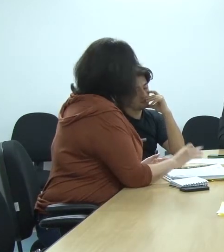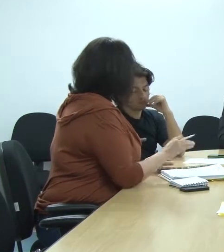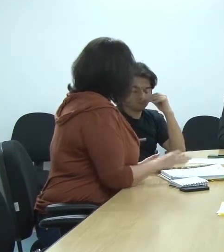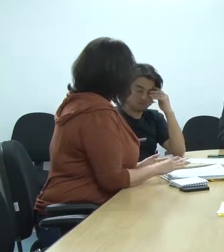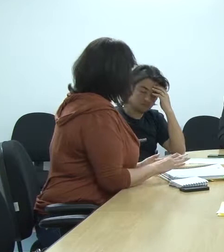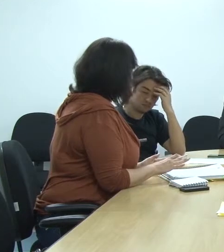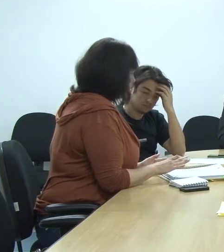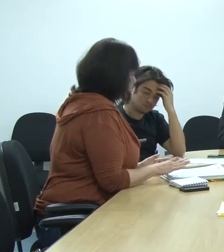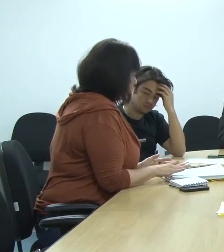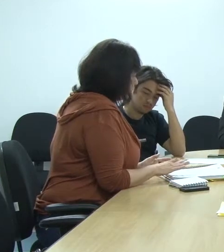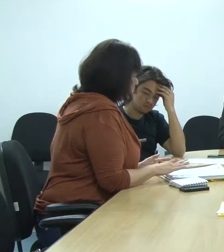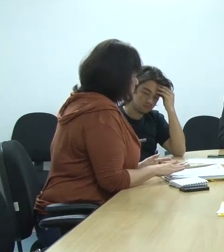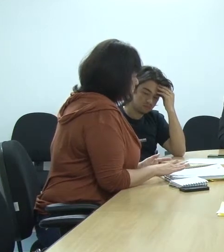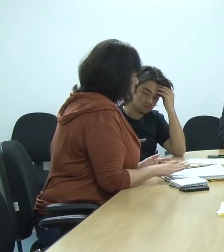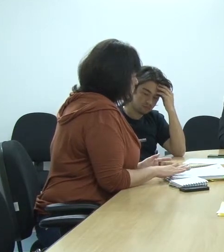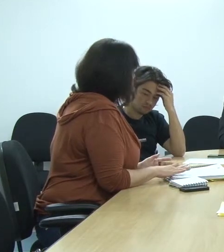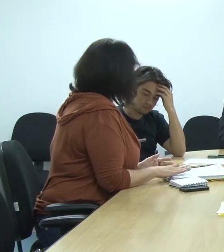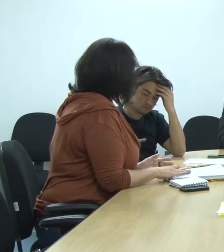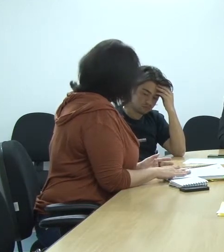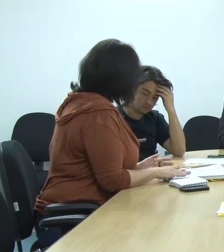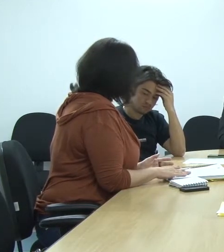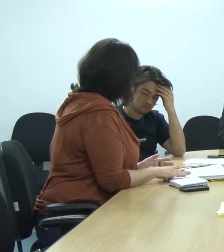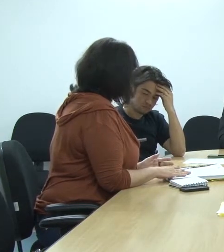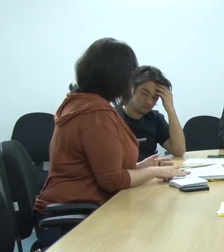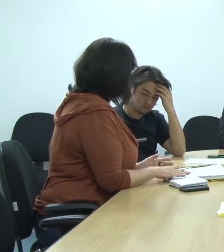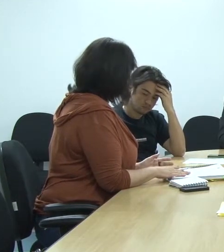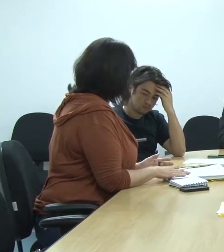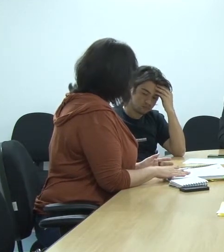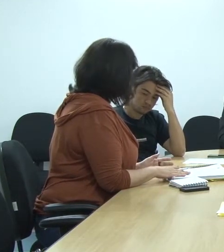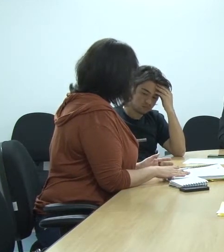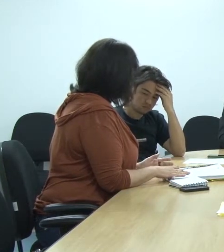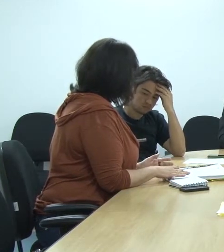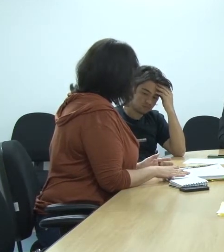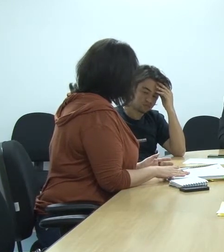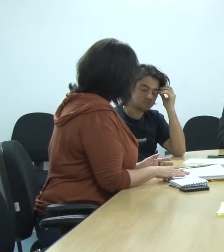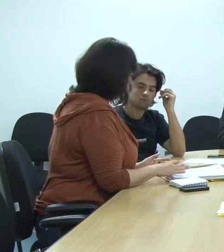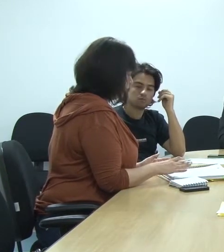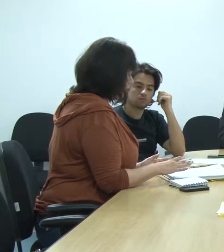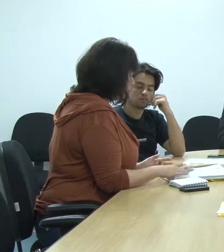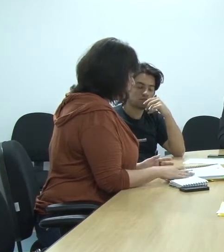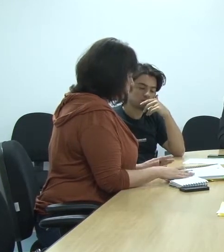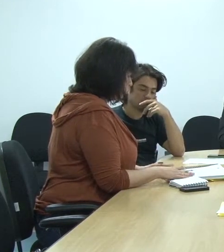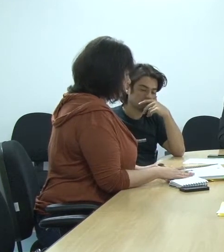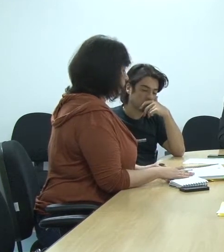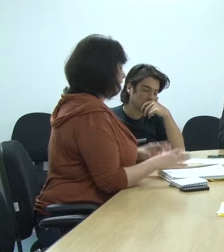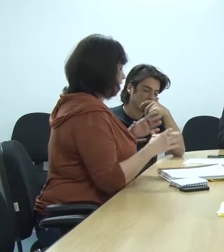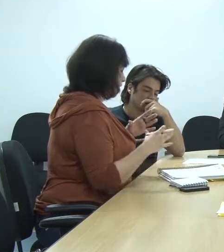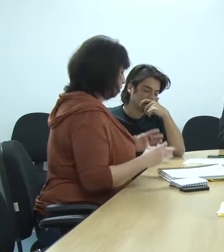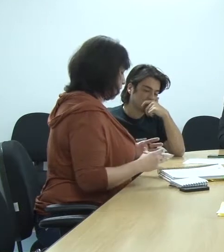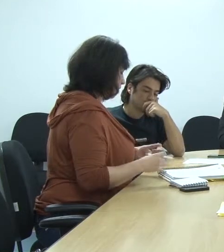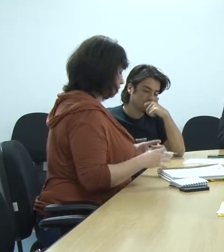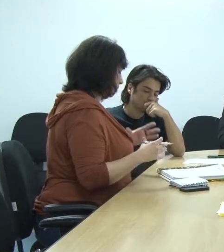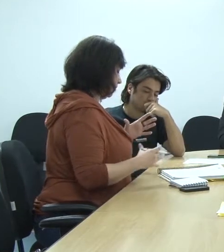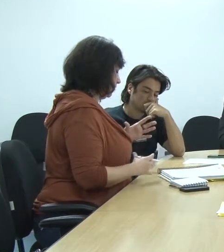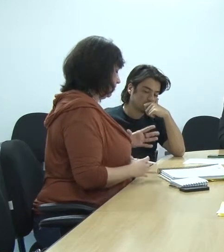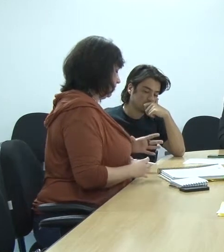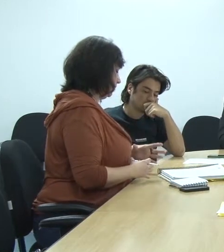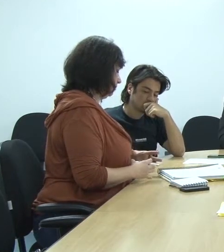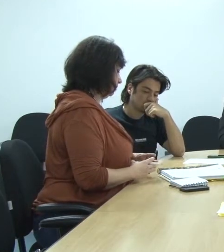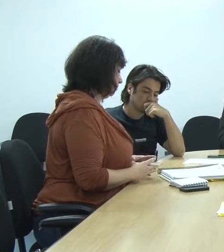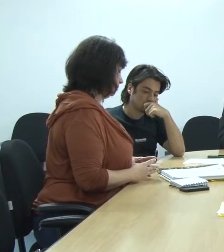23 de abril, foi feita a deliberação com o SEMA, o Conselho Estadual de Meio Ambiente, número 1, a qual